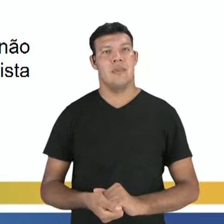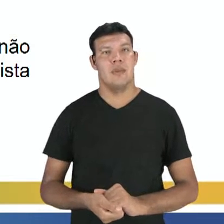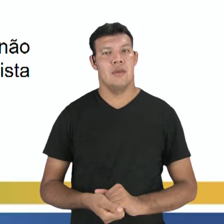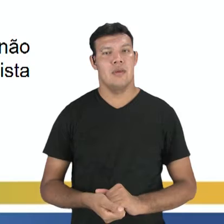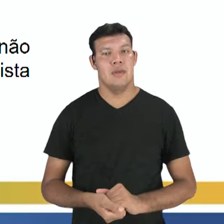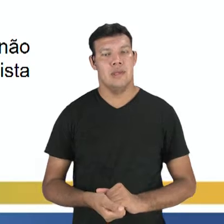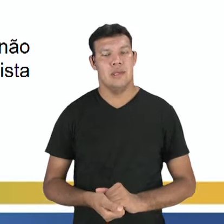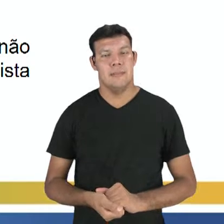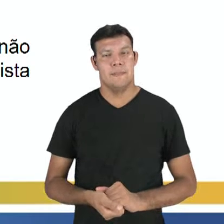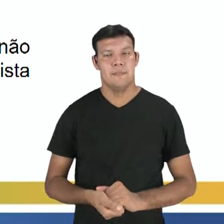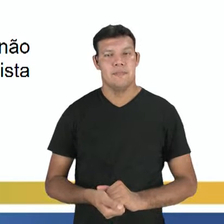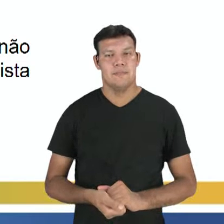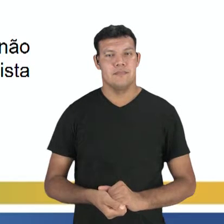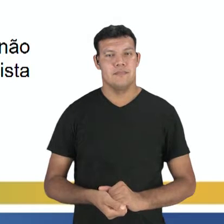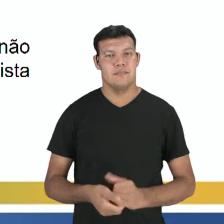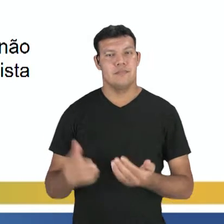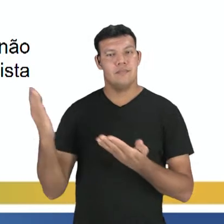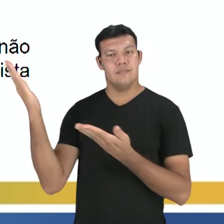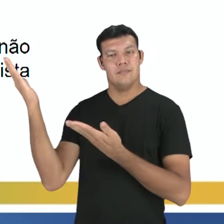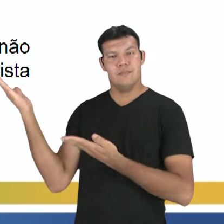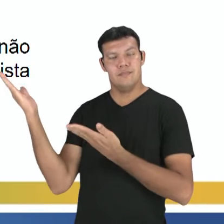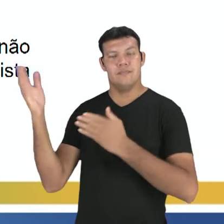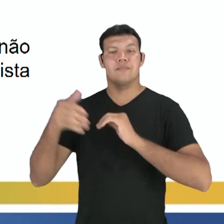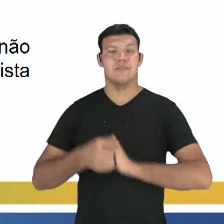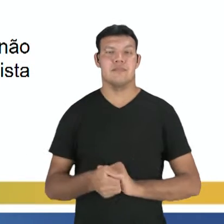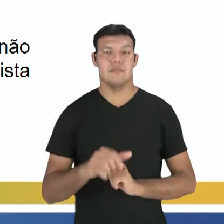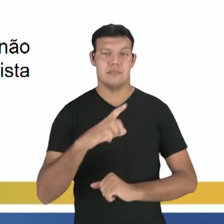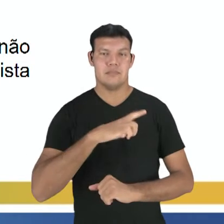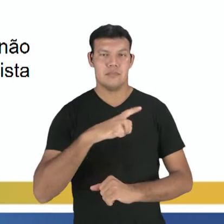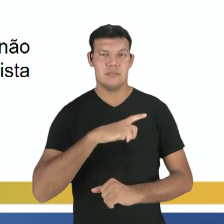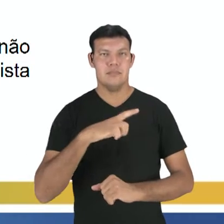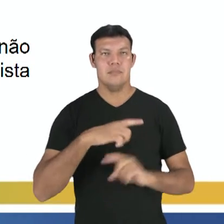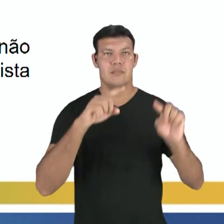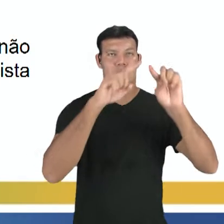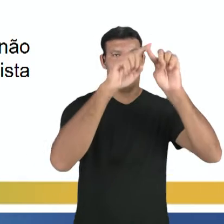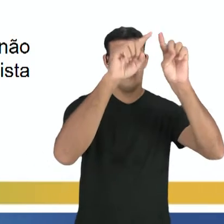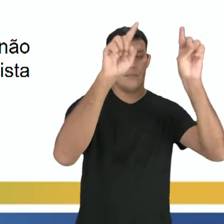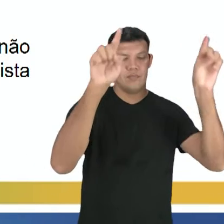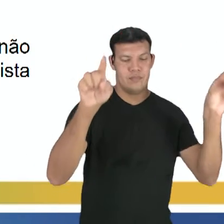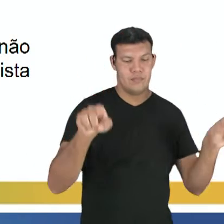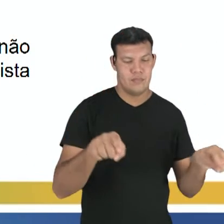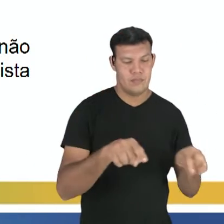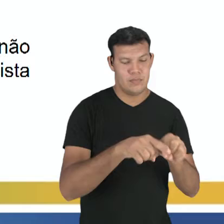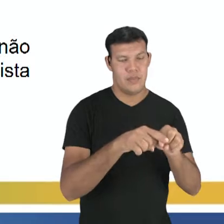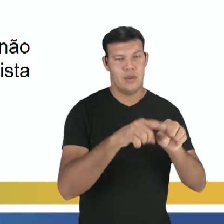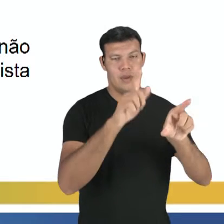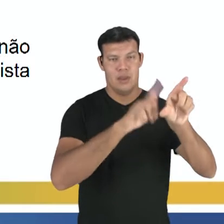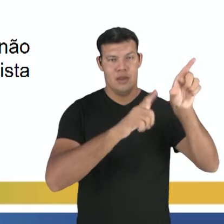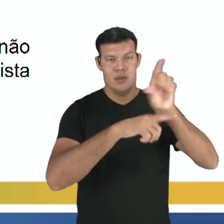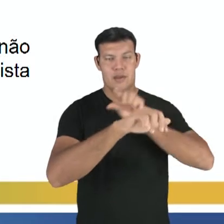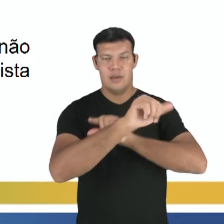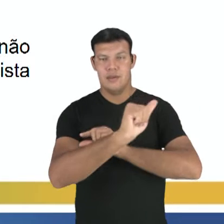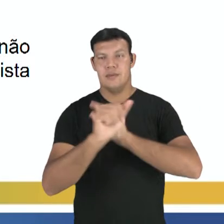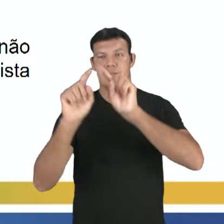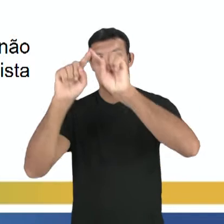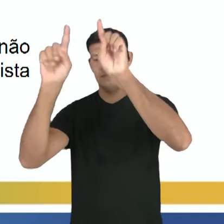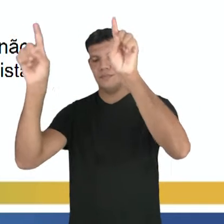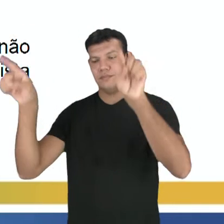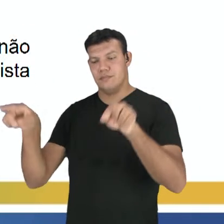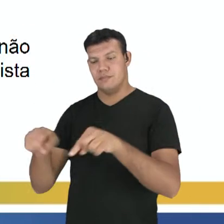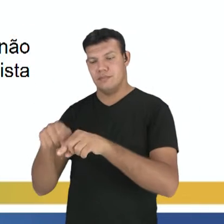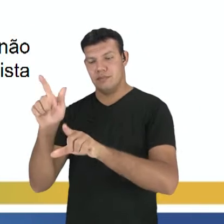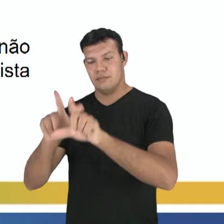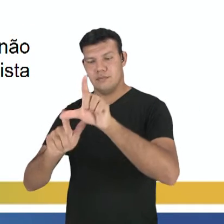Observe aí nessa outra imagem que nós temos os dois últimos elementos do conjunto